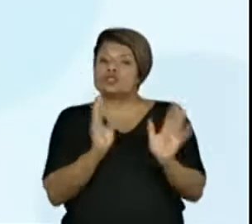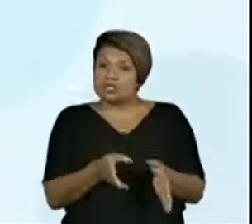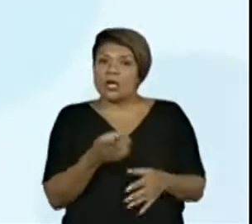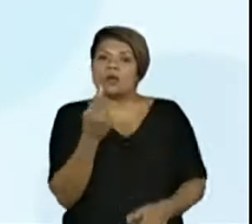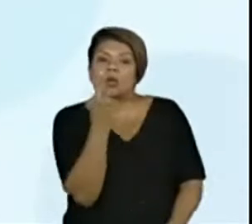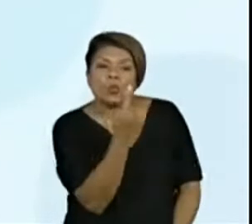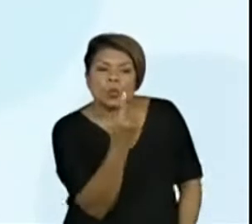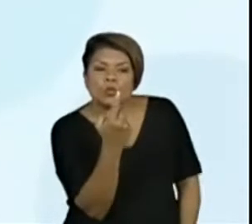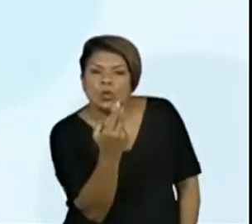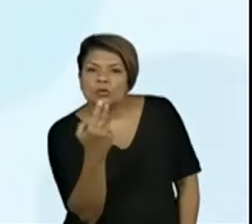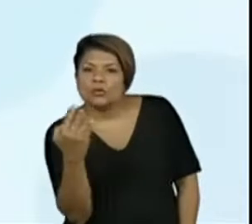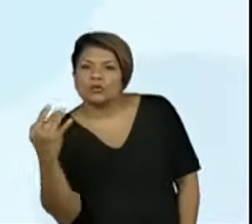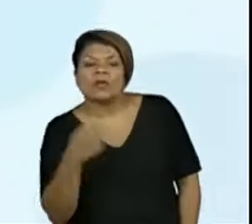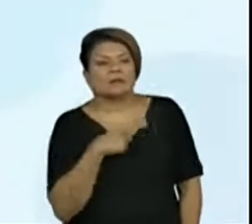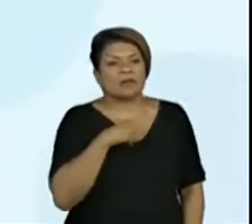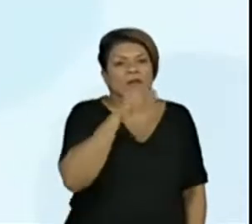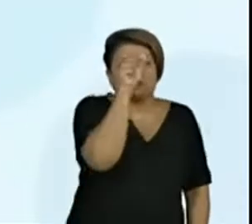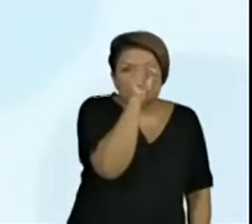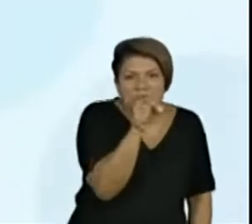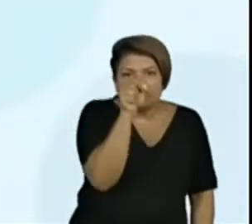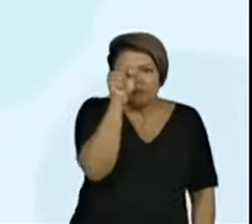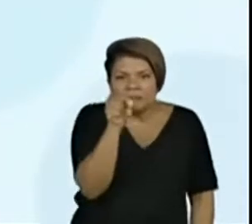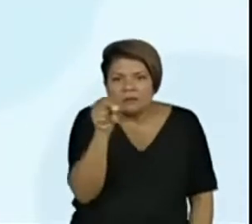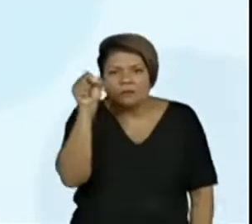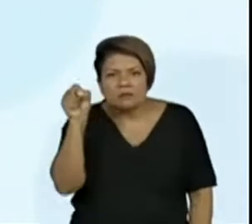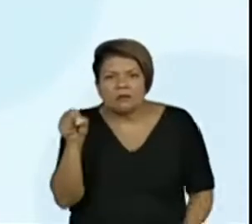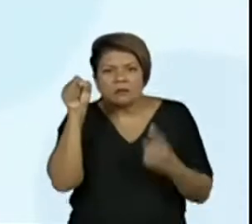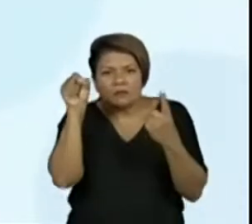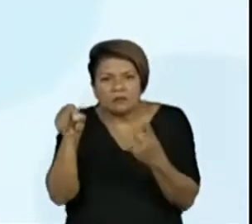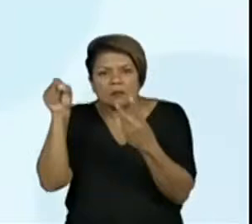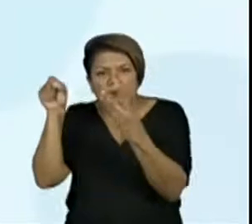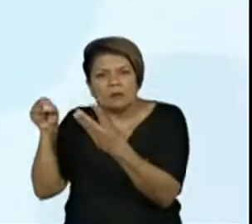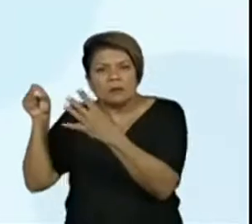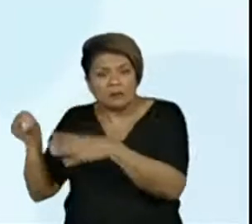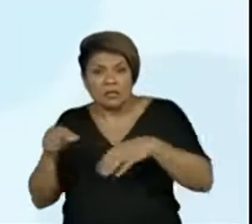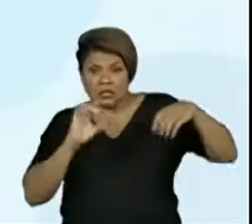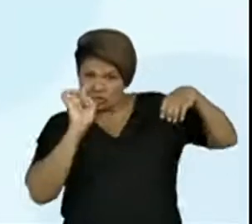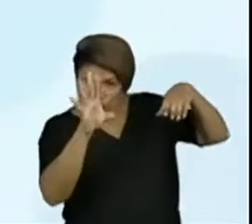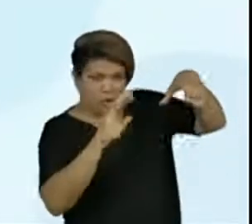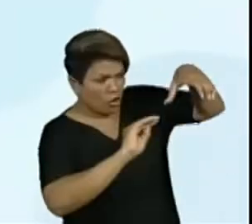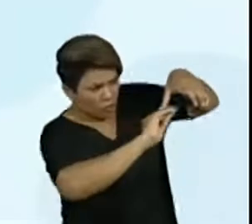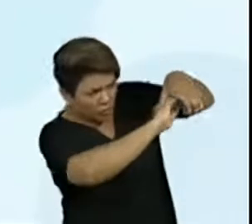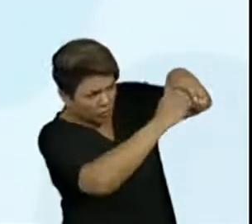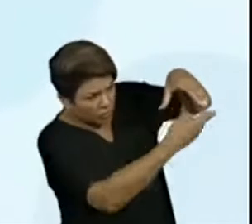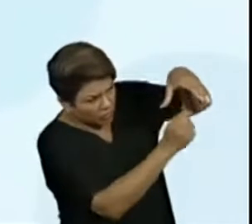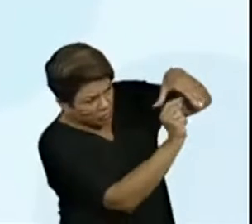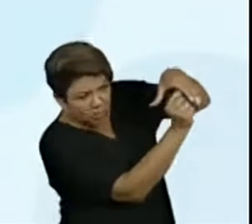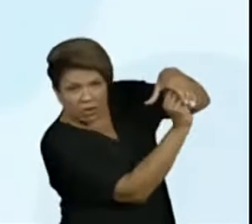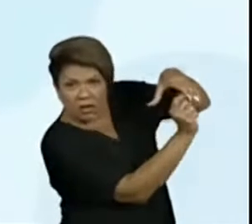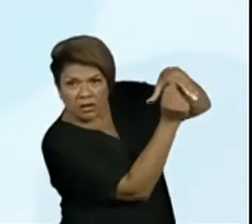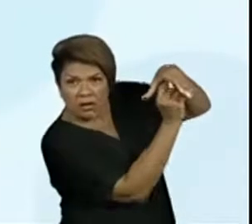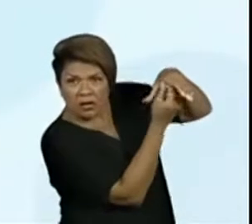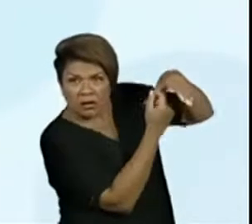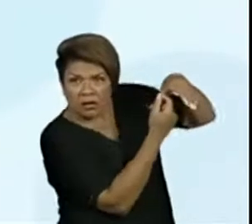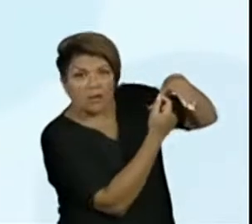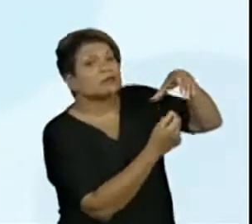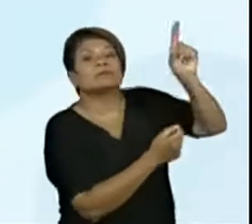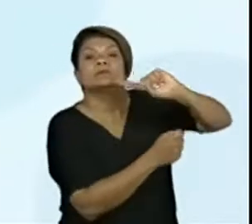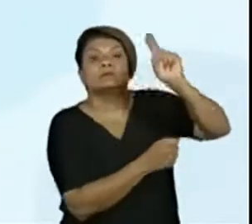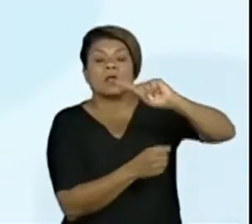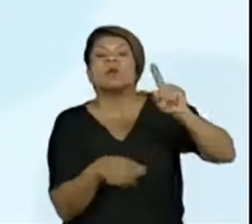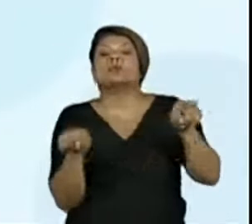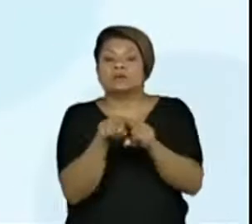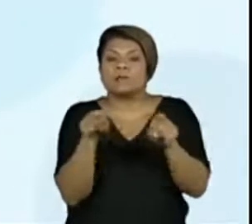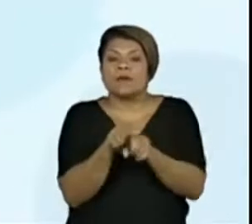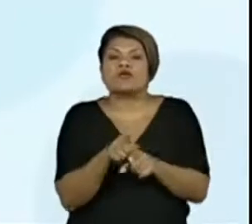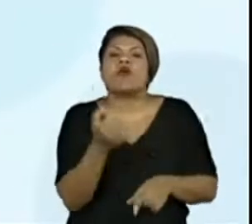marcas, mas não somente desenhando nas paredes das grutas. Também faziam riscos em